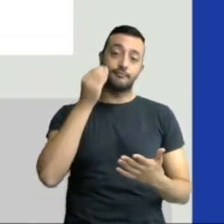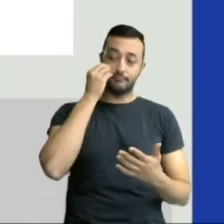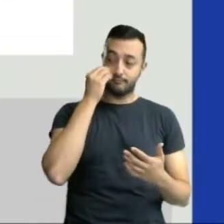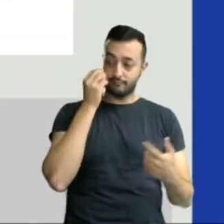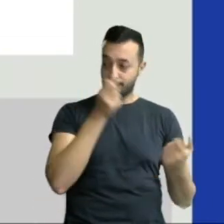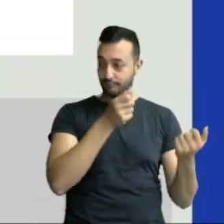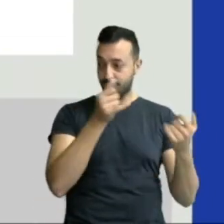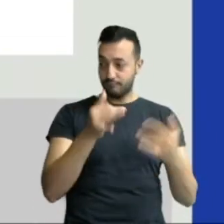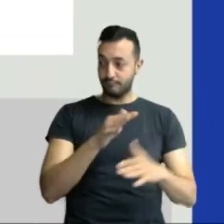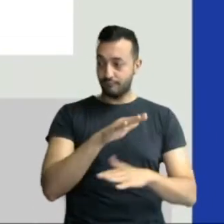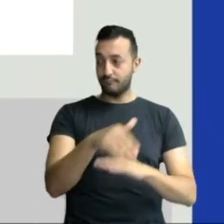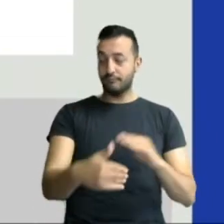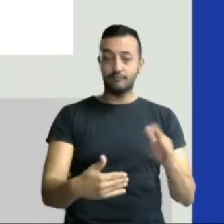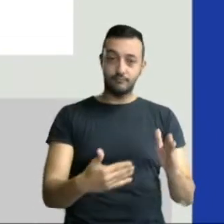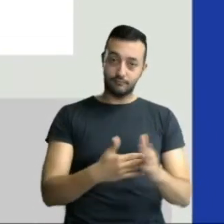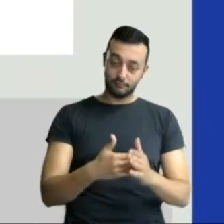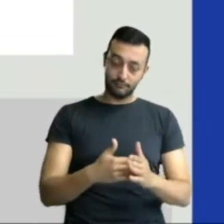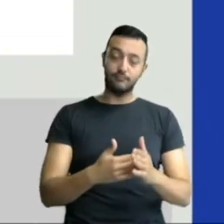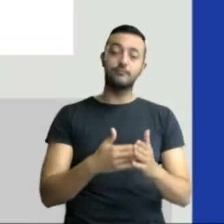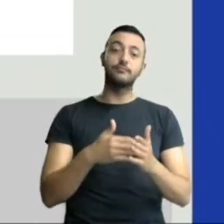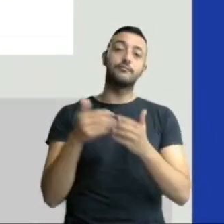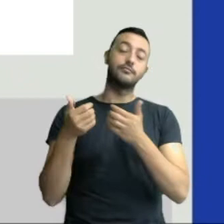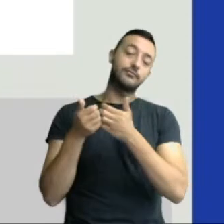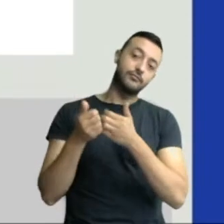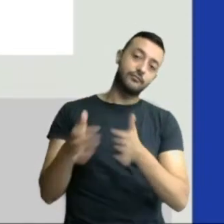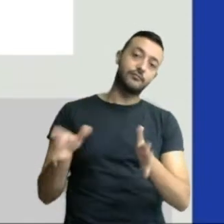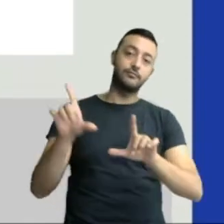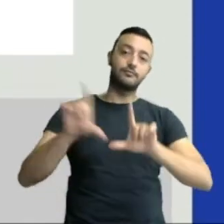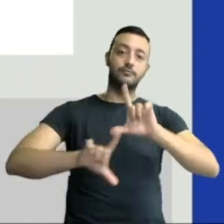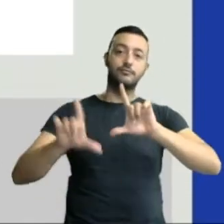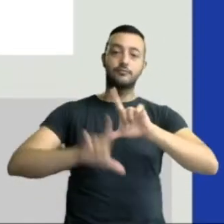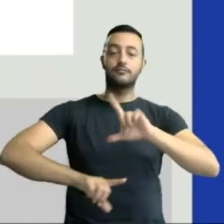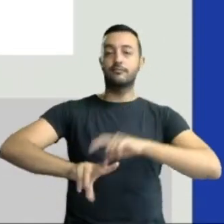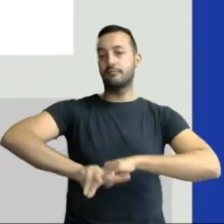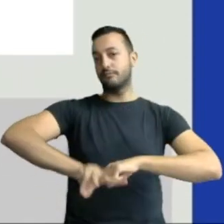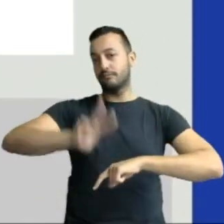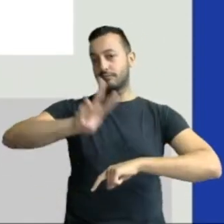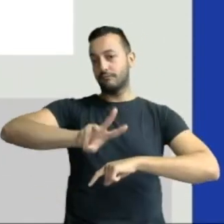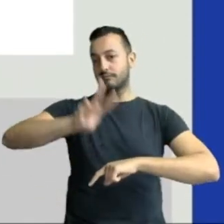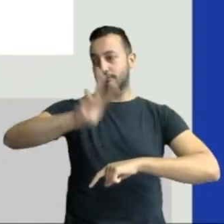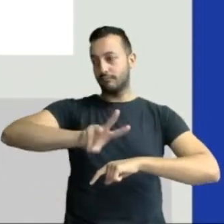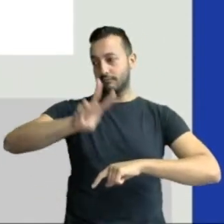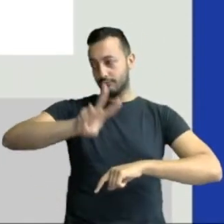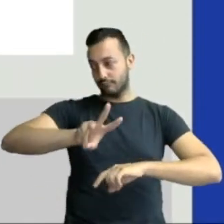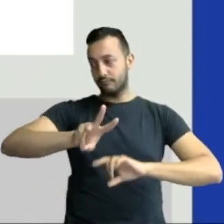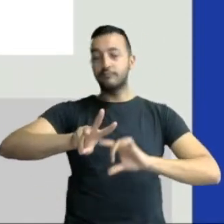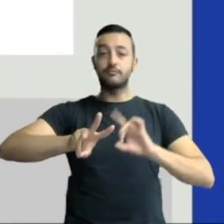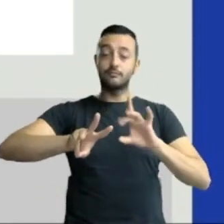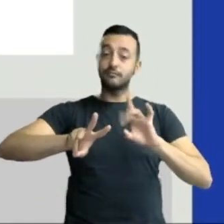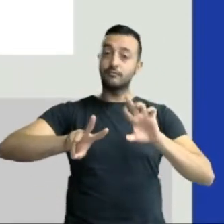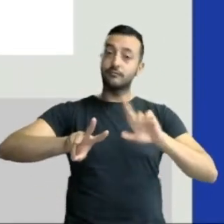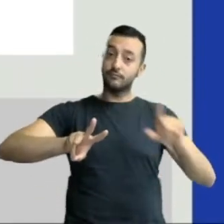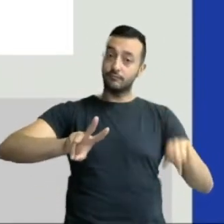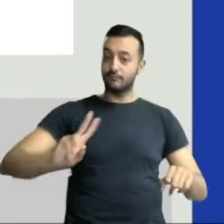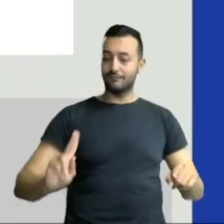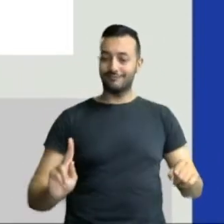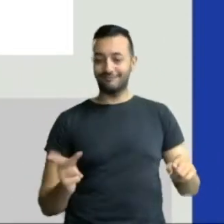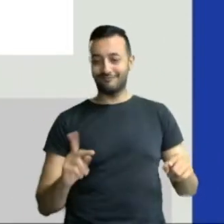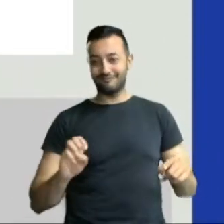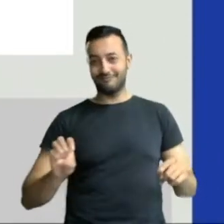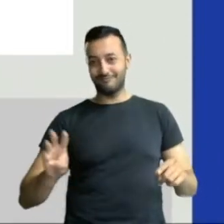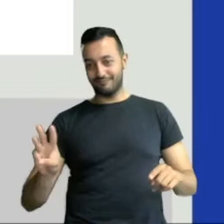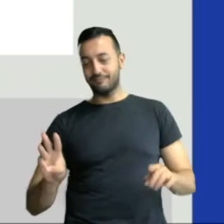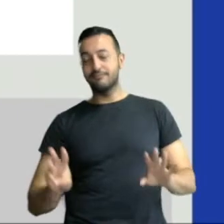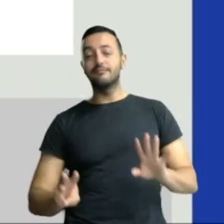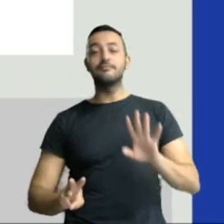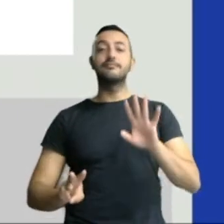observação, né, de todos os pronomes serem iniciados com WH, com exceção do how, na